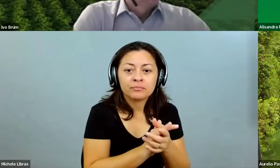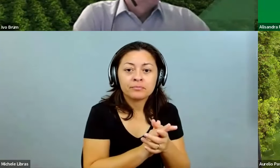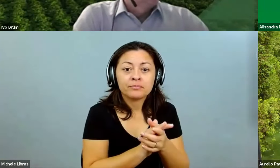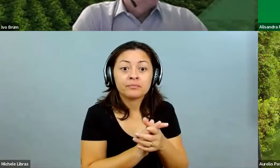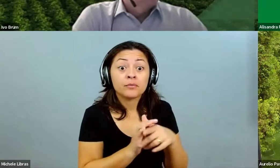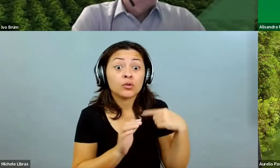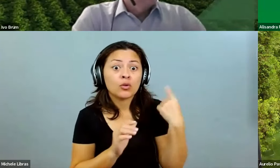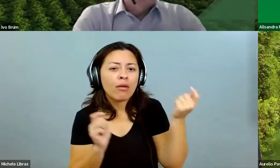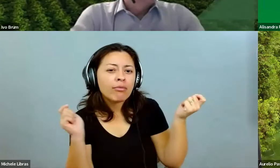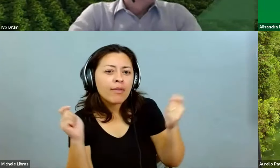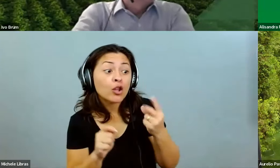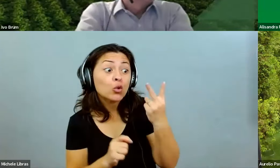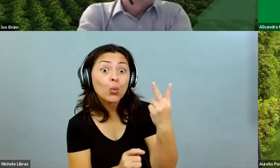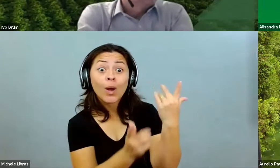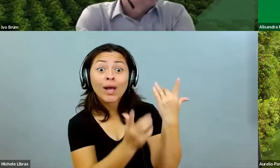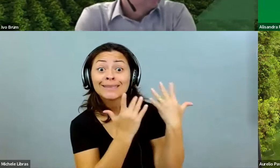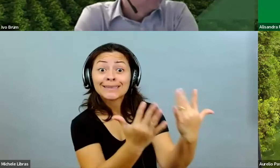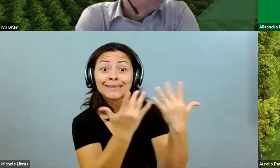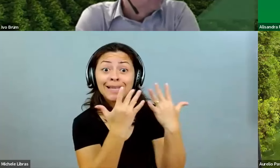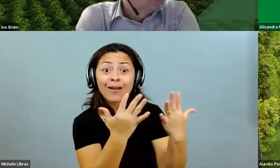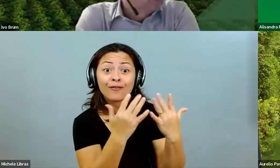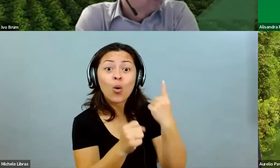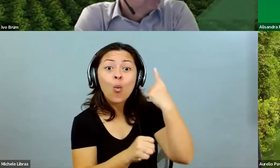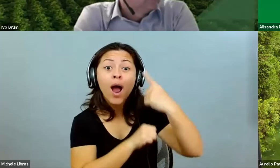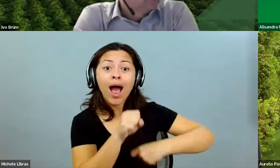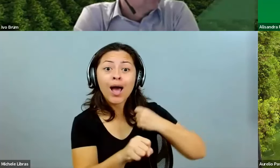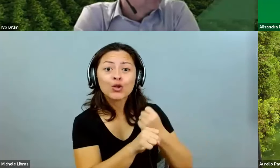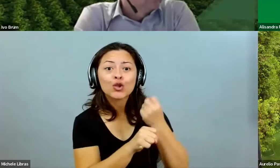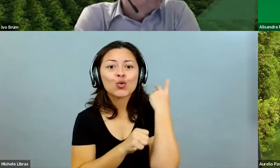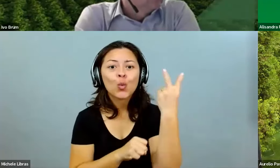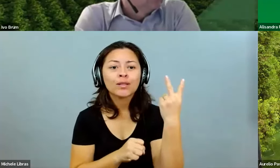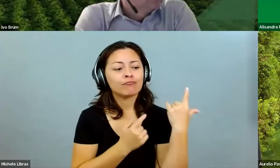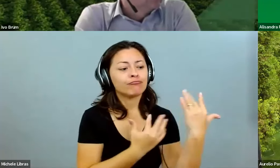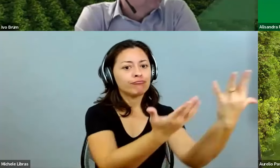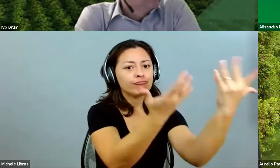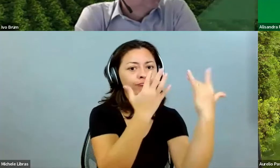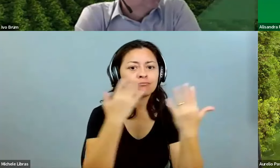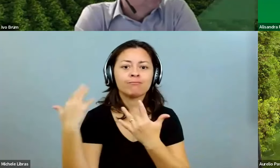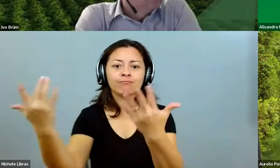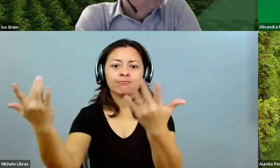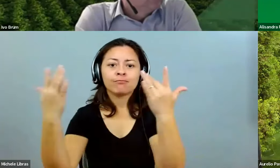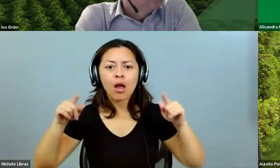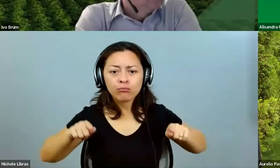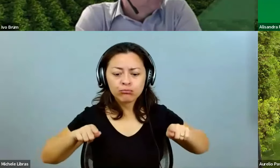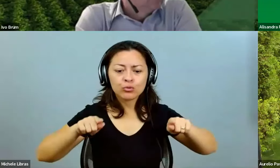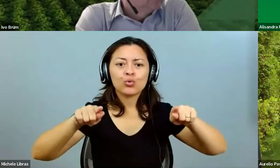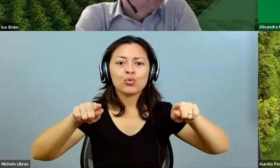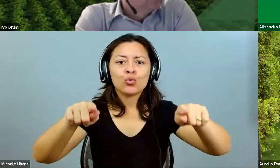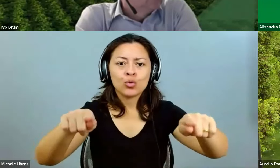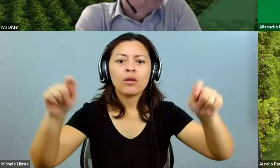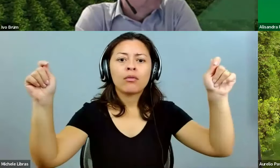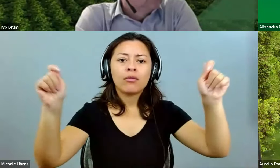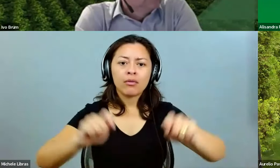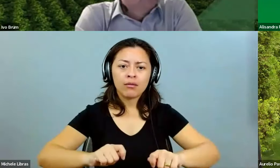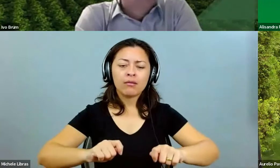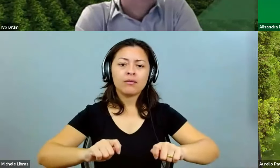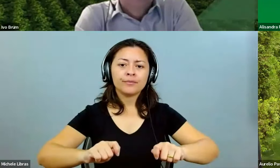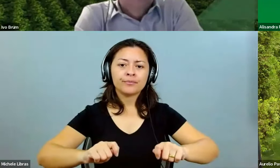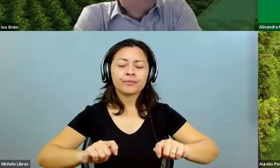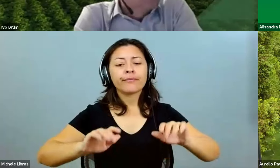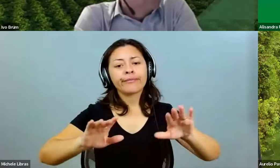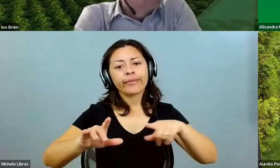safras por ano aqui no Brasil realmente é um diferencial competitivo muito grande e aí entra a logística né quer dizer a